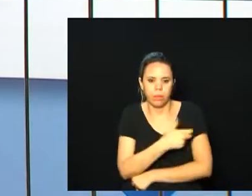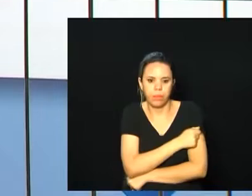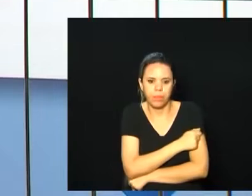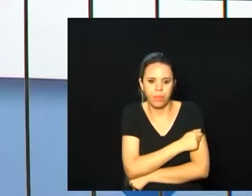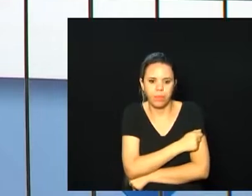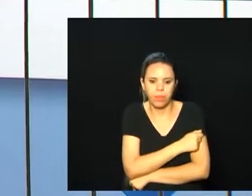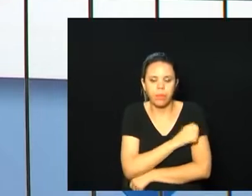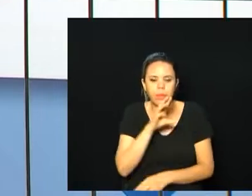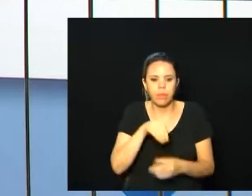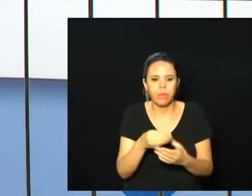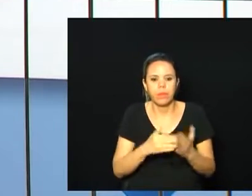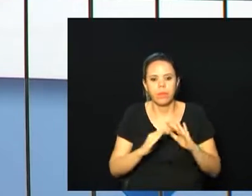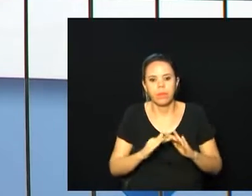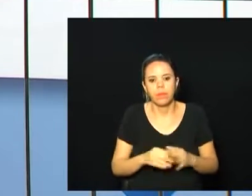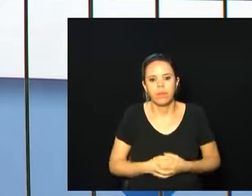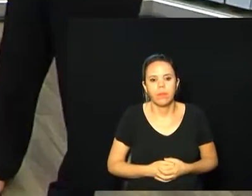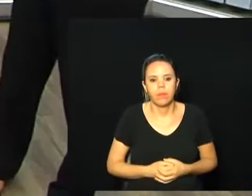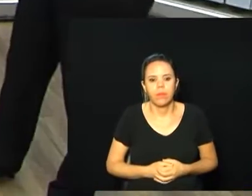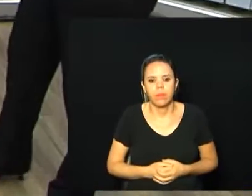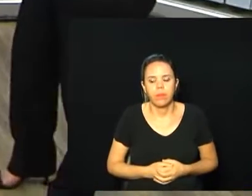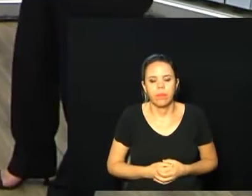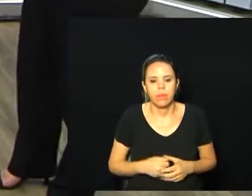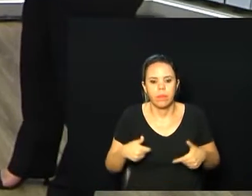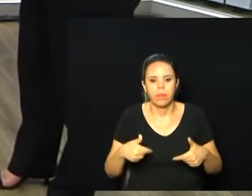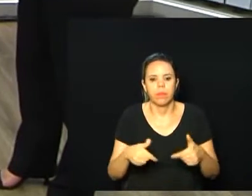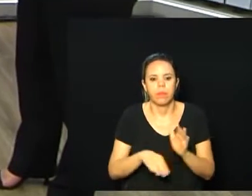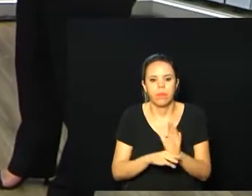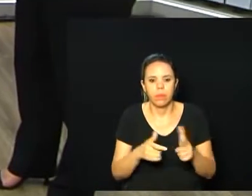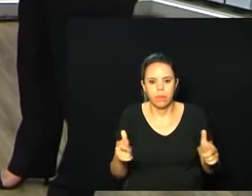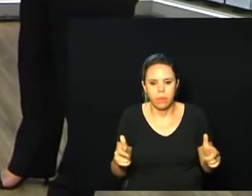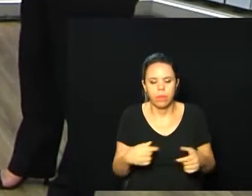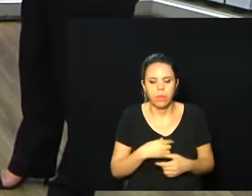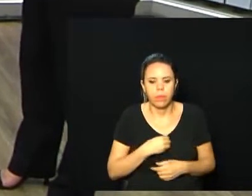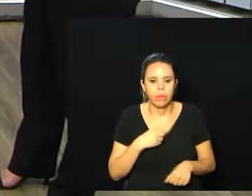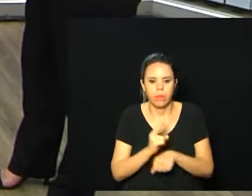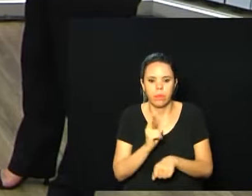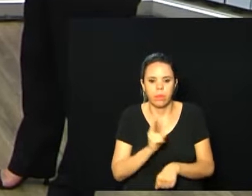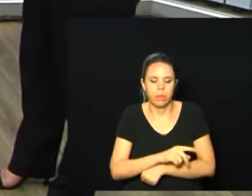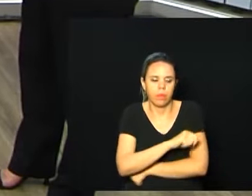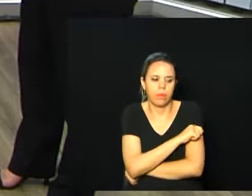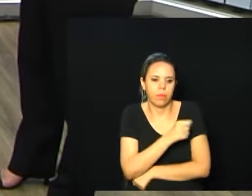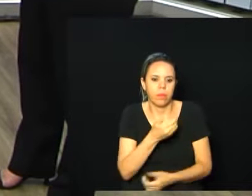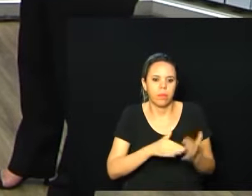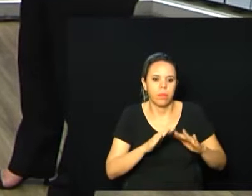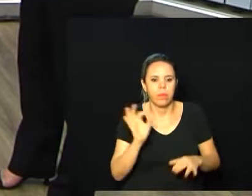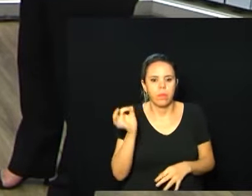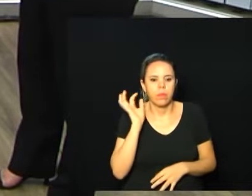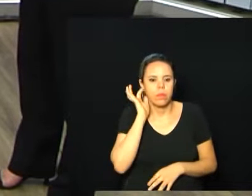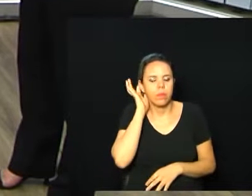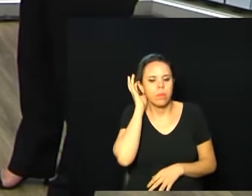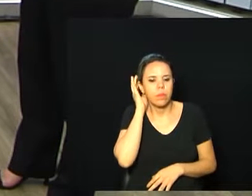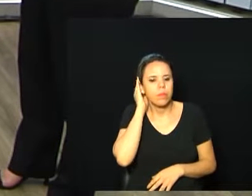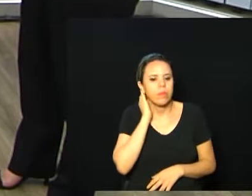imunizado dentro da escola, ou seja, é mais uma ação para ampliar e proteger os alunos das escolas. Com certeza,